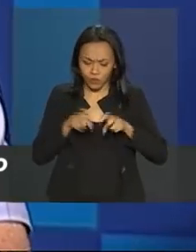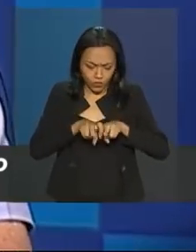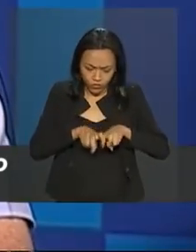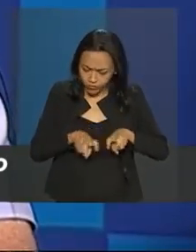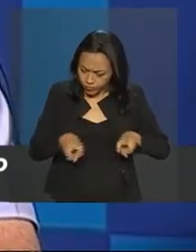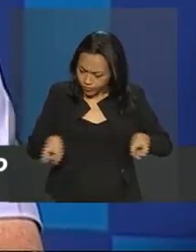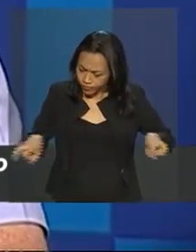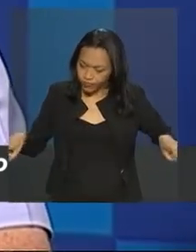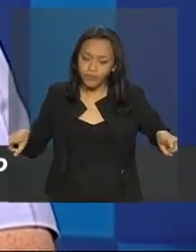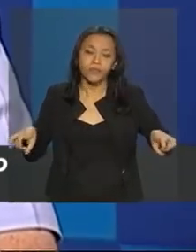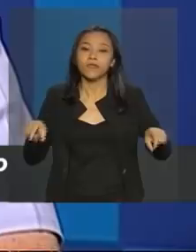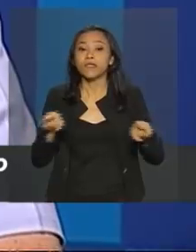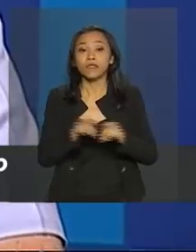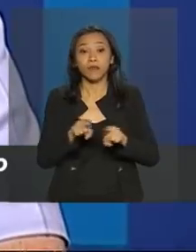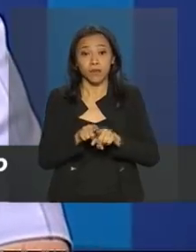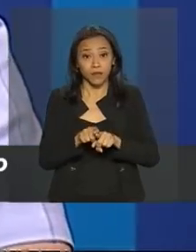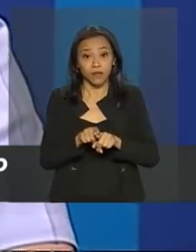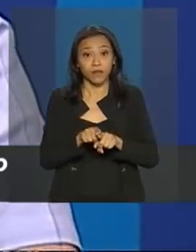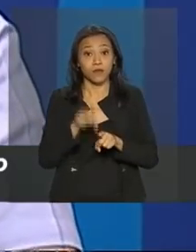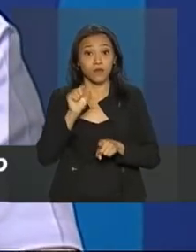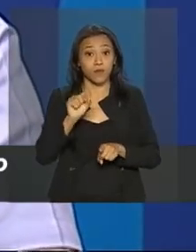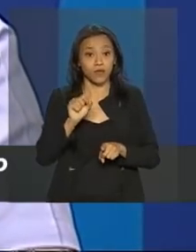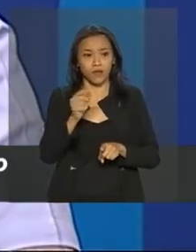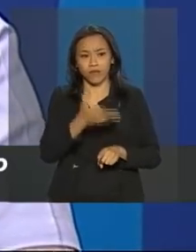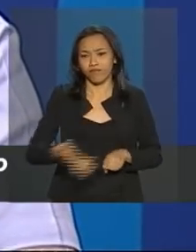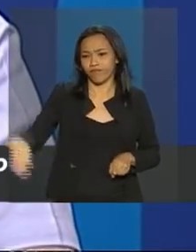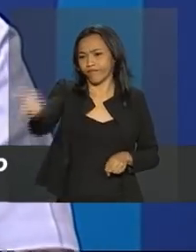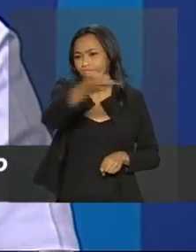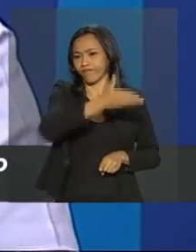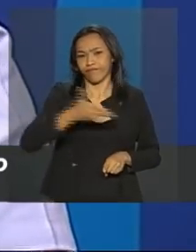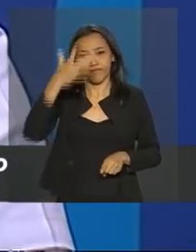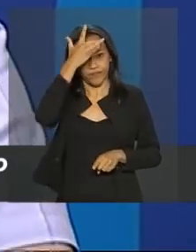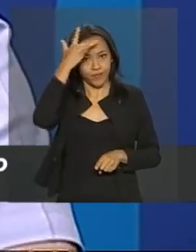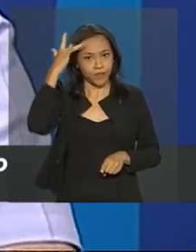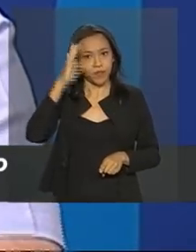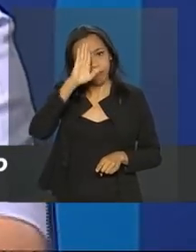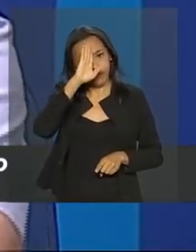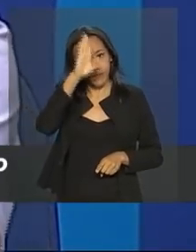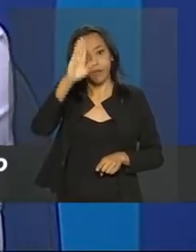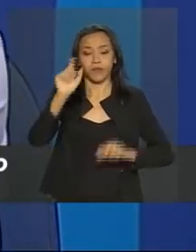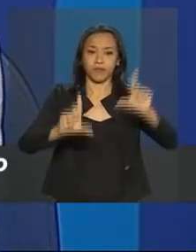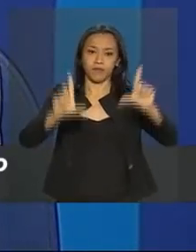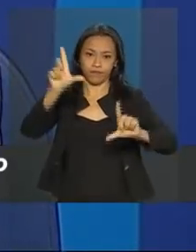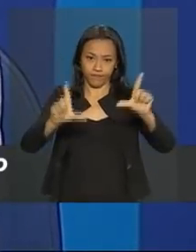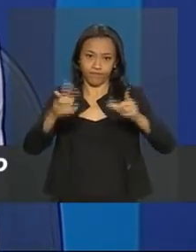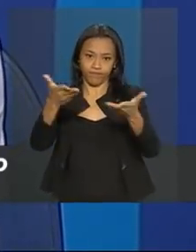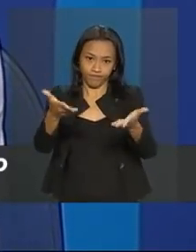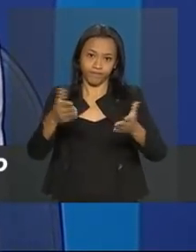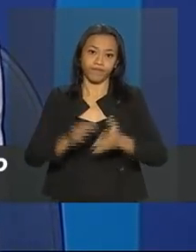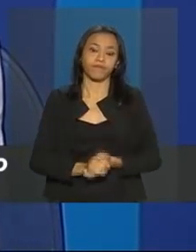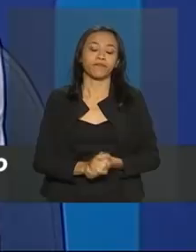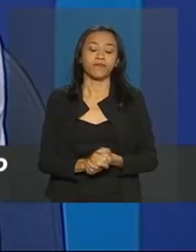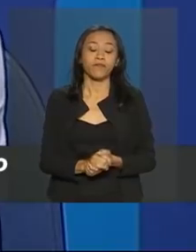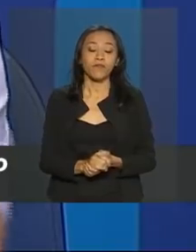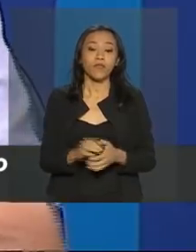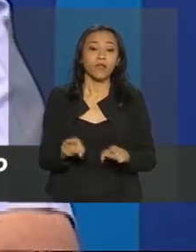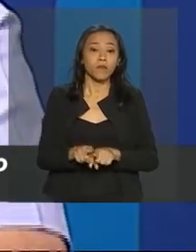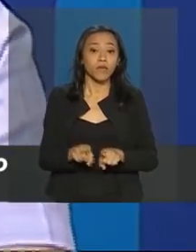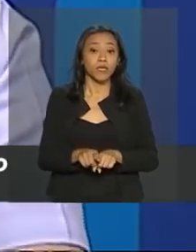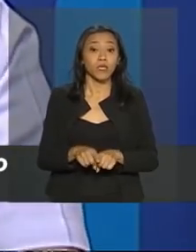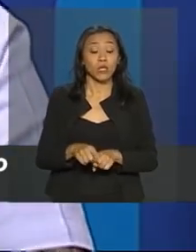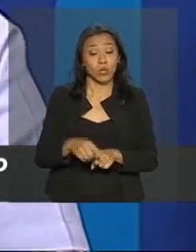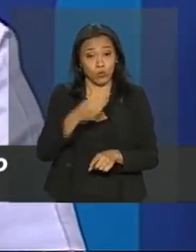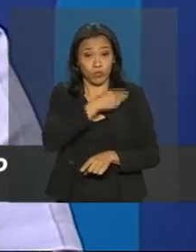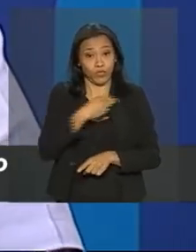da mesa e também o público em geral principalmente a nossa imprensa é o ministro jogo não gostaria está